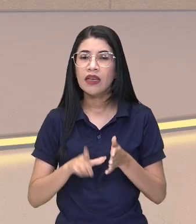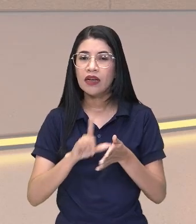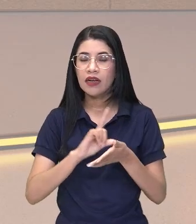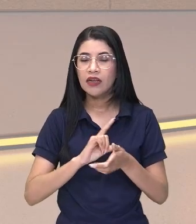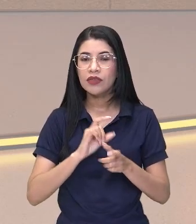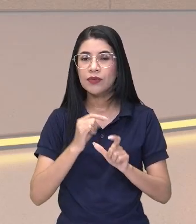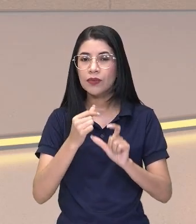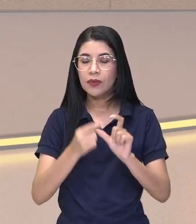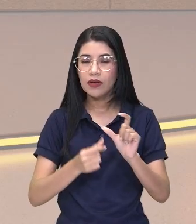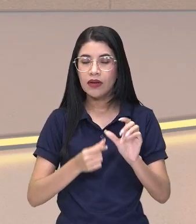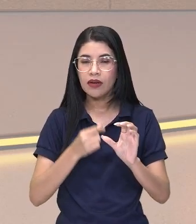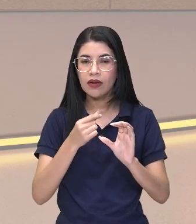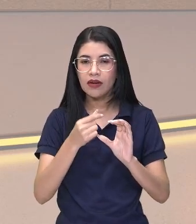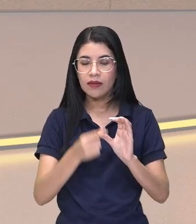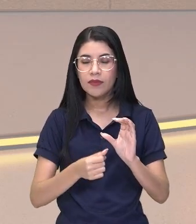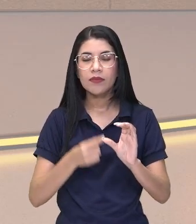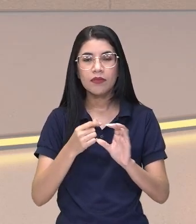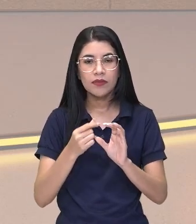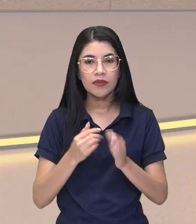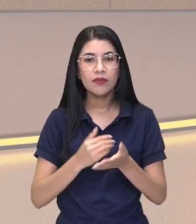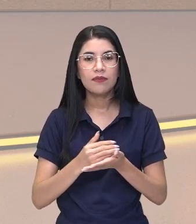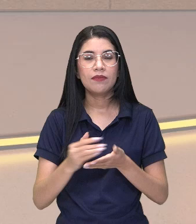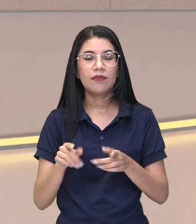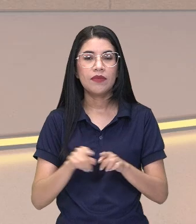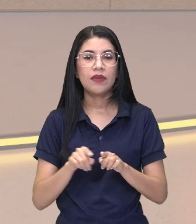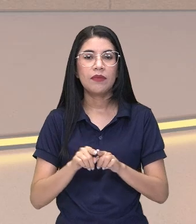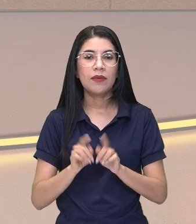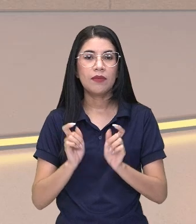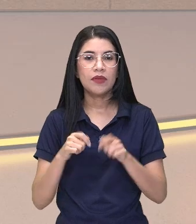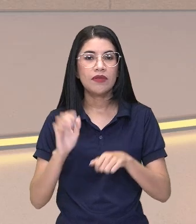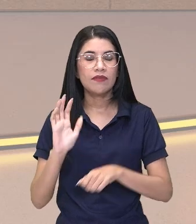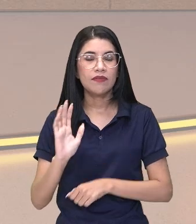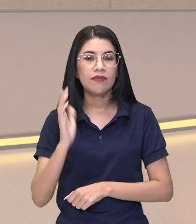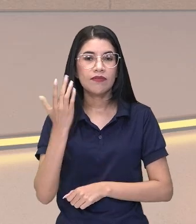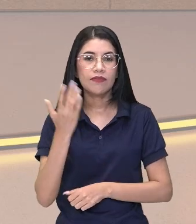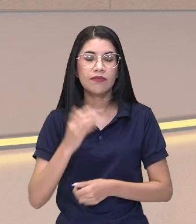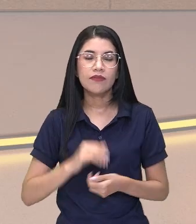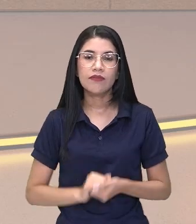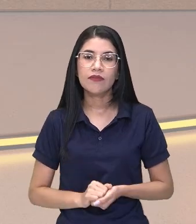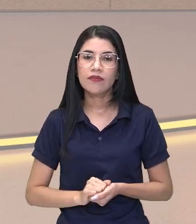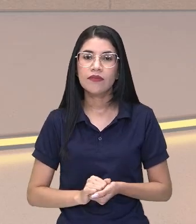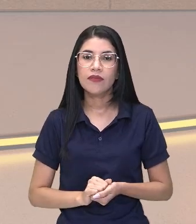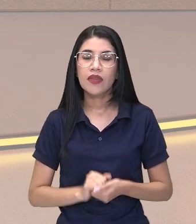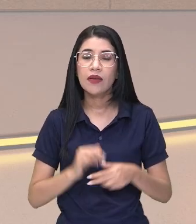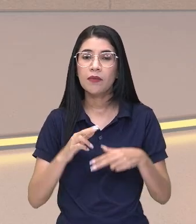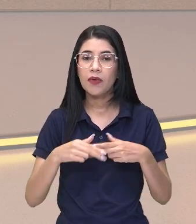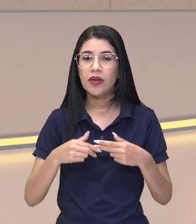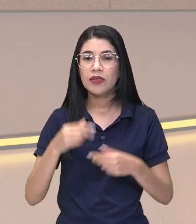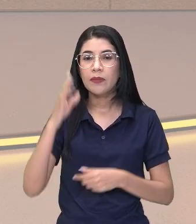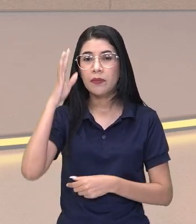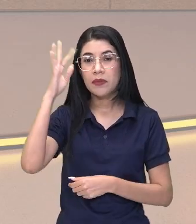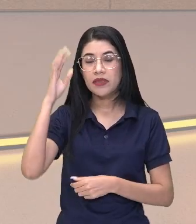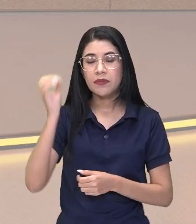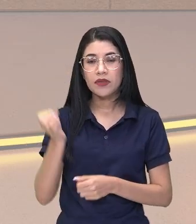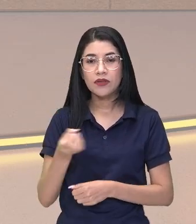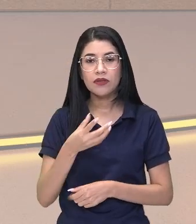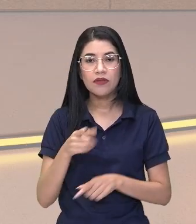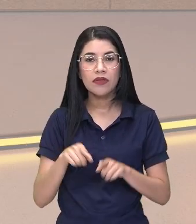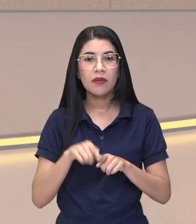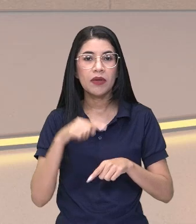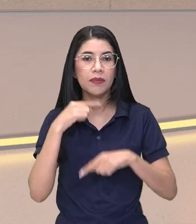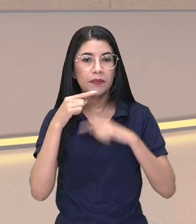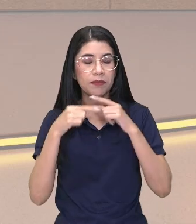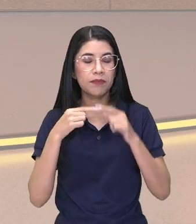conhece, começar também, né, a acontecer, tá certo? Por isso, então, novos pensamentos, por isso, novos questionamentos,